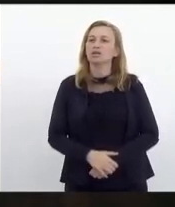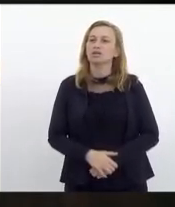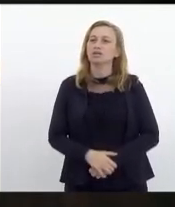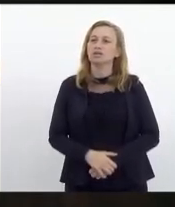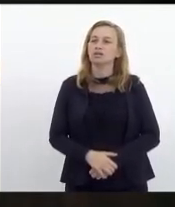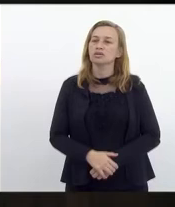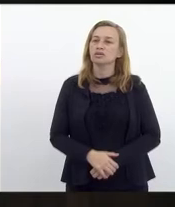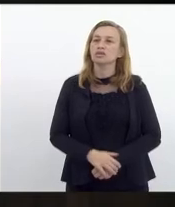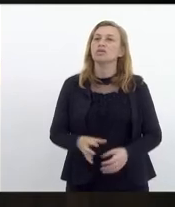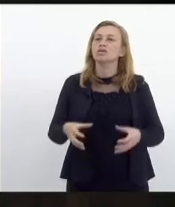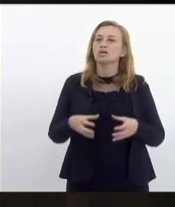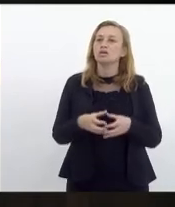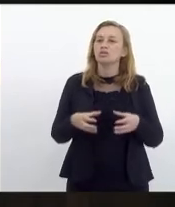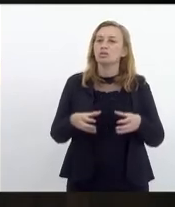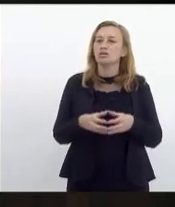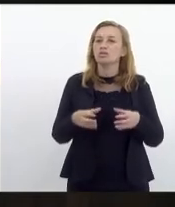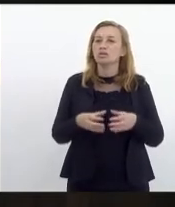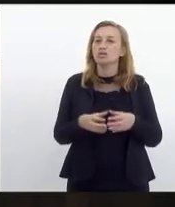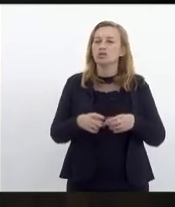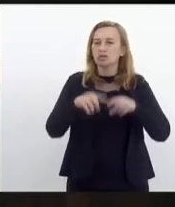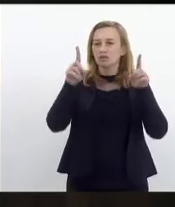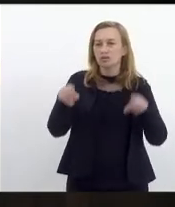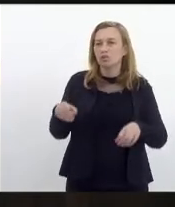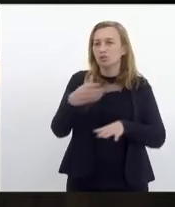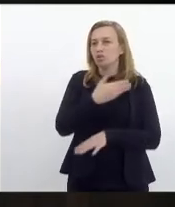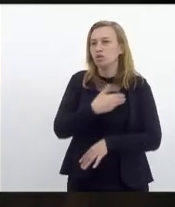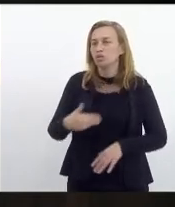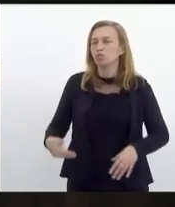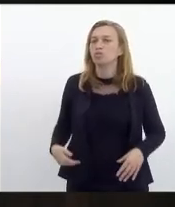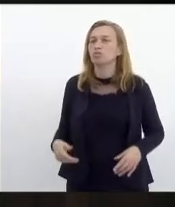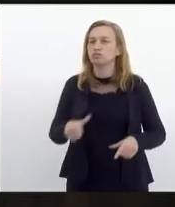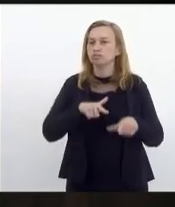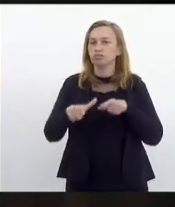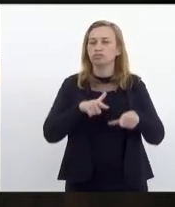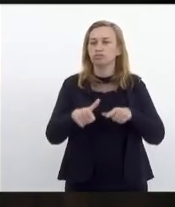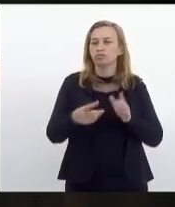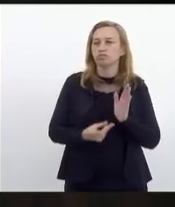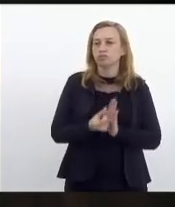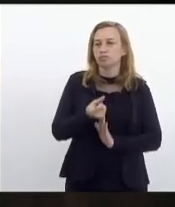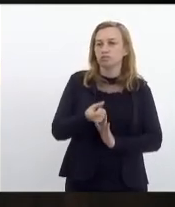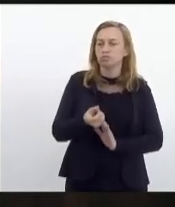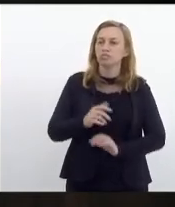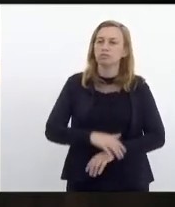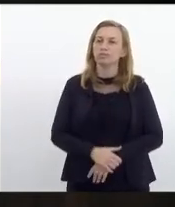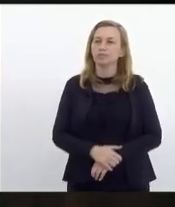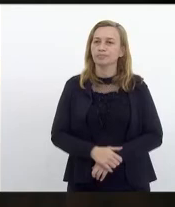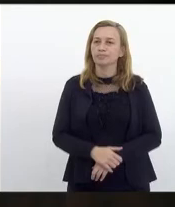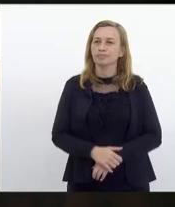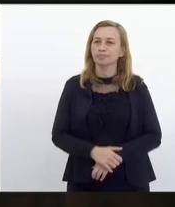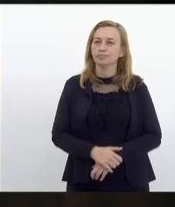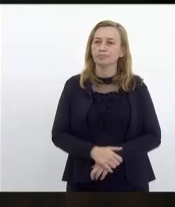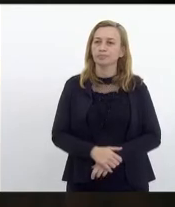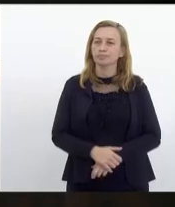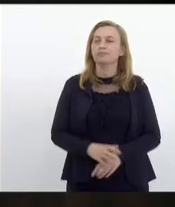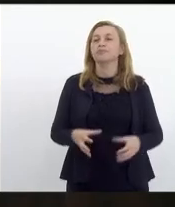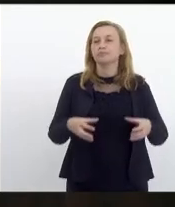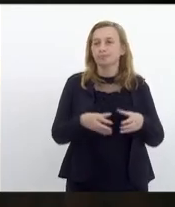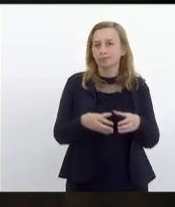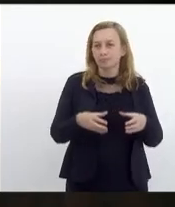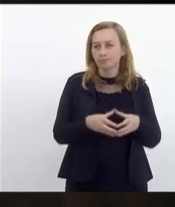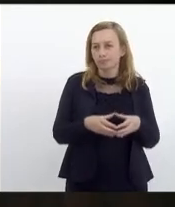das comissões de servidores públicos, de trabalho e orçamento. Para emitir parecer pela